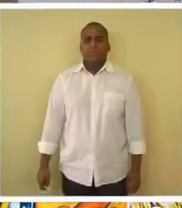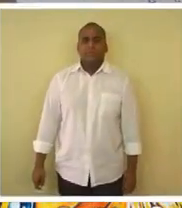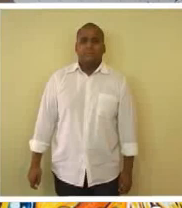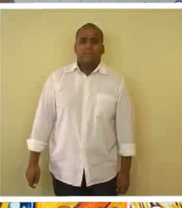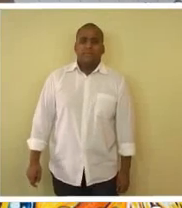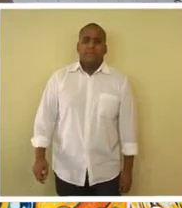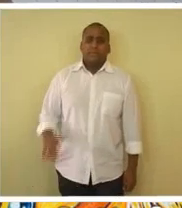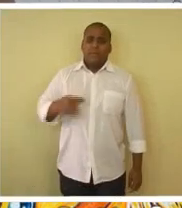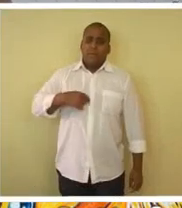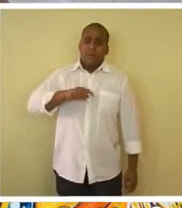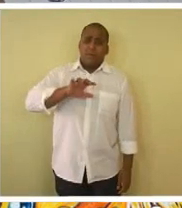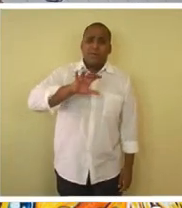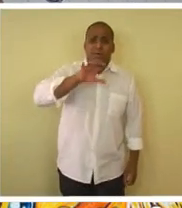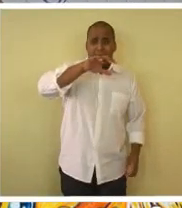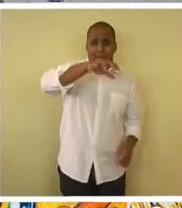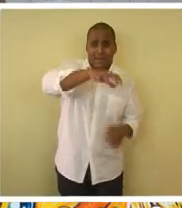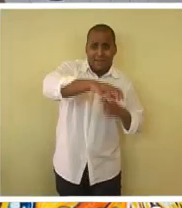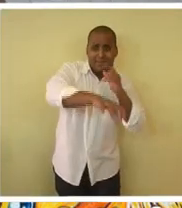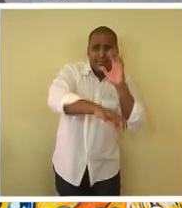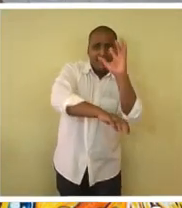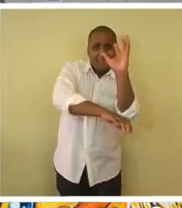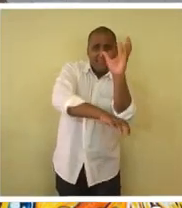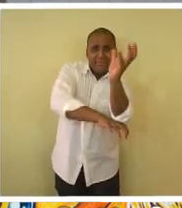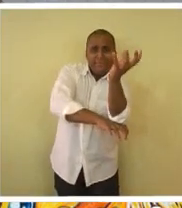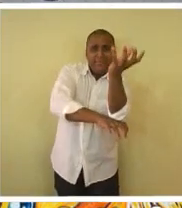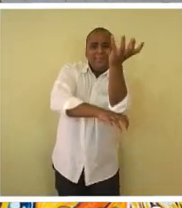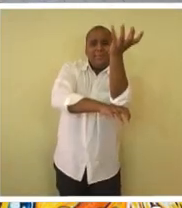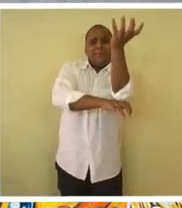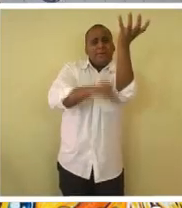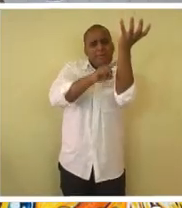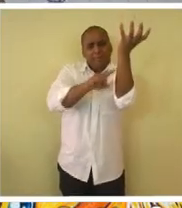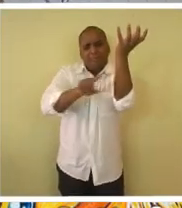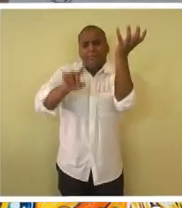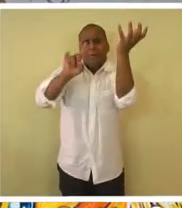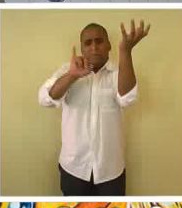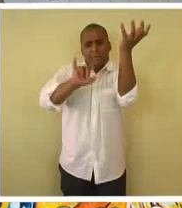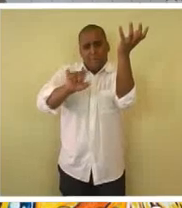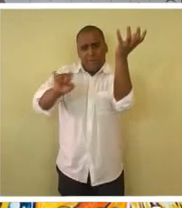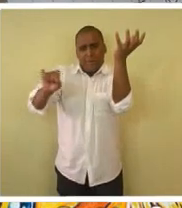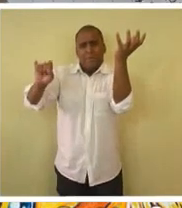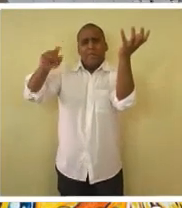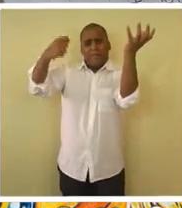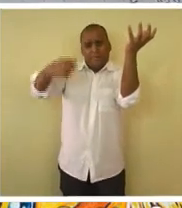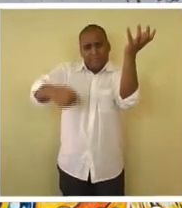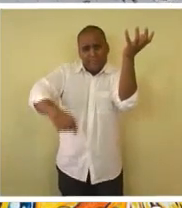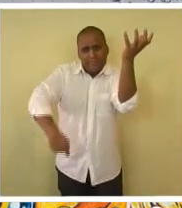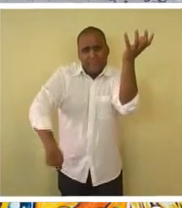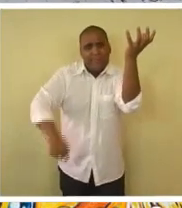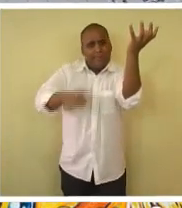Eu sou raiz Não existo sem meus pais, meu país